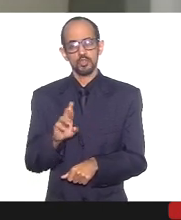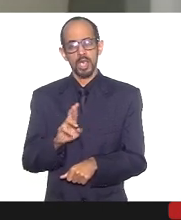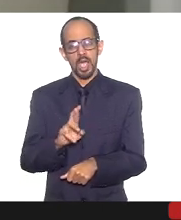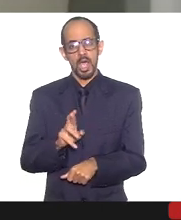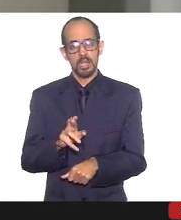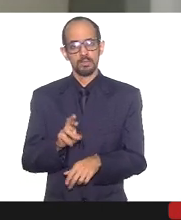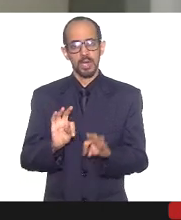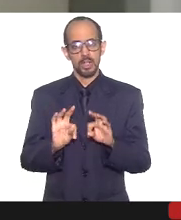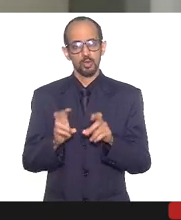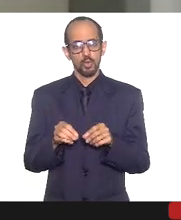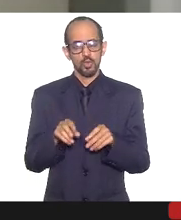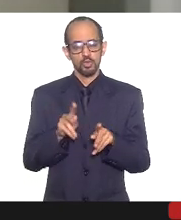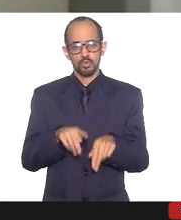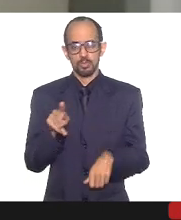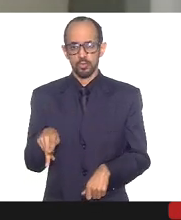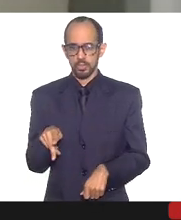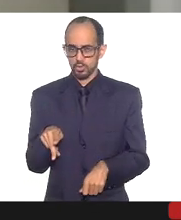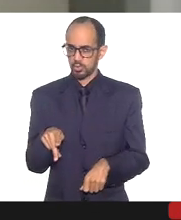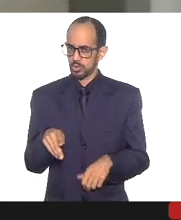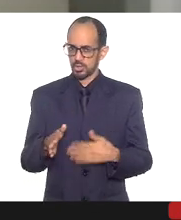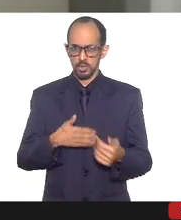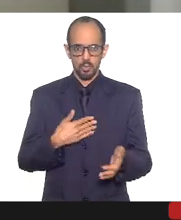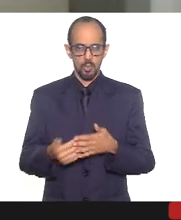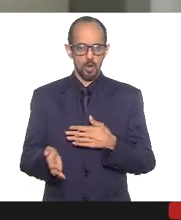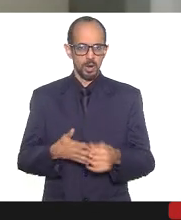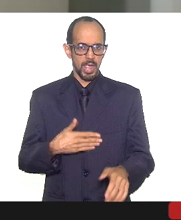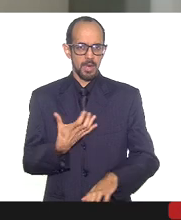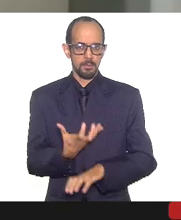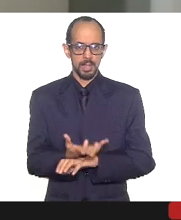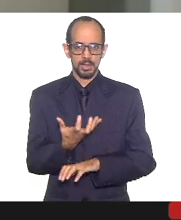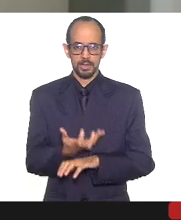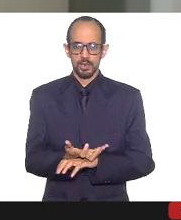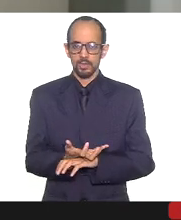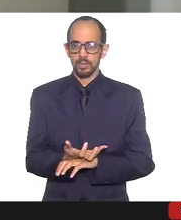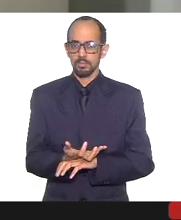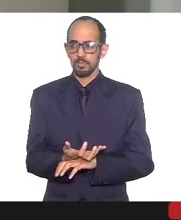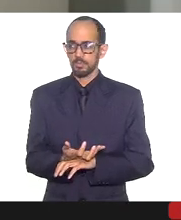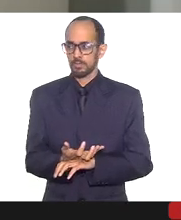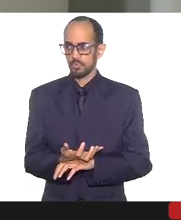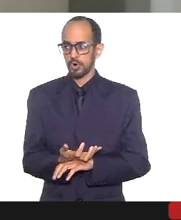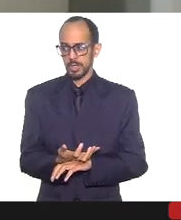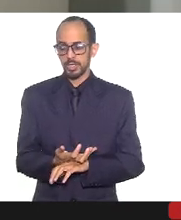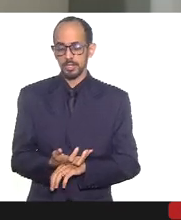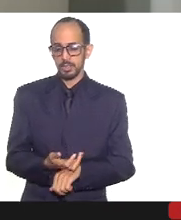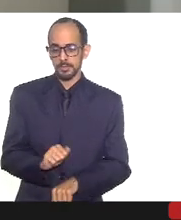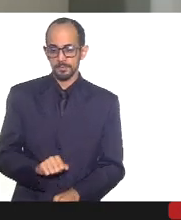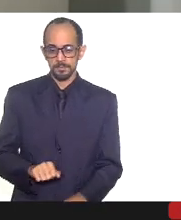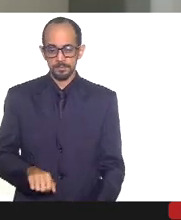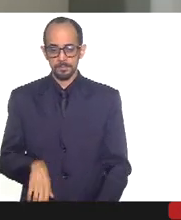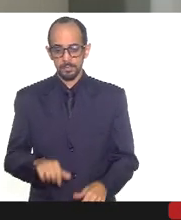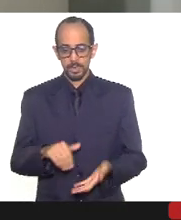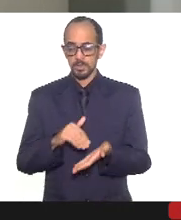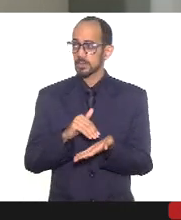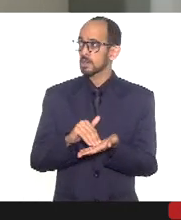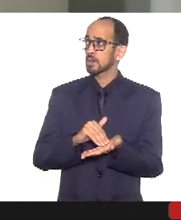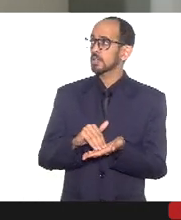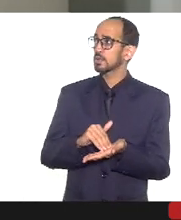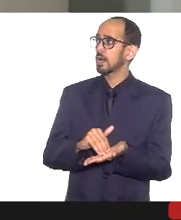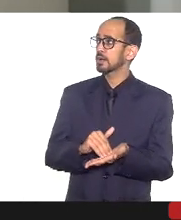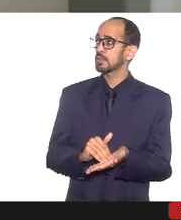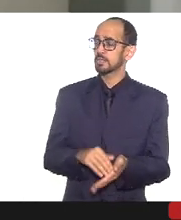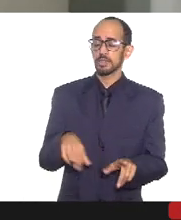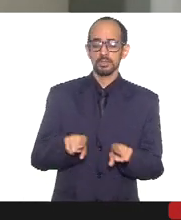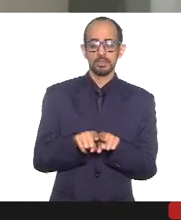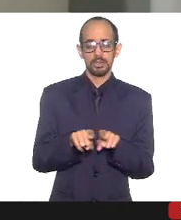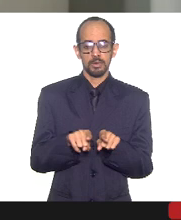rede, independente da origem da matrícula docente, e todos os servidores da área de secretarias e da área de